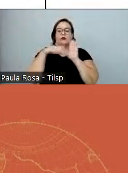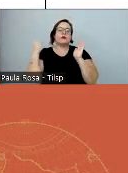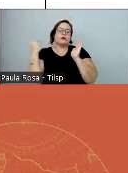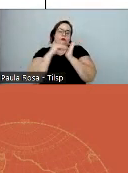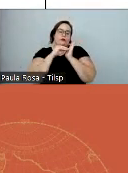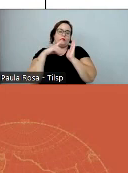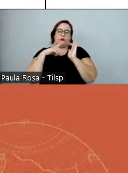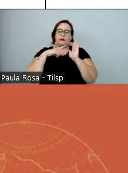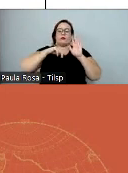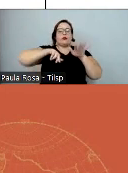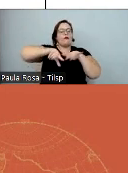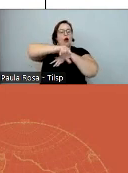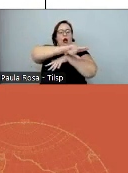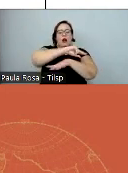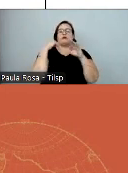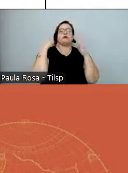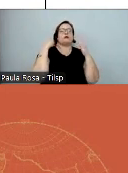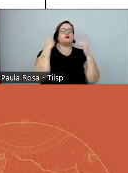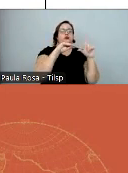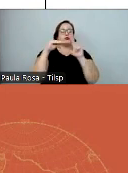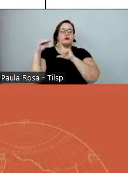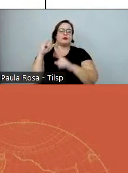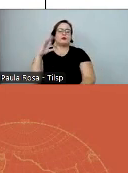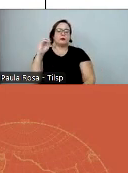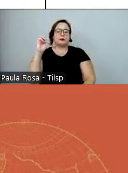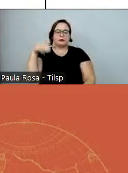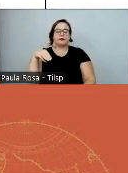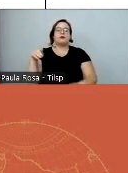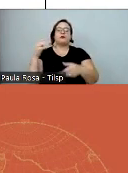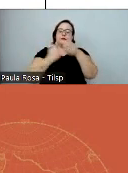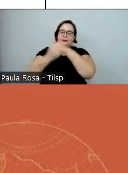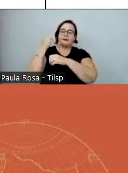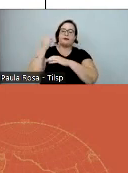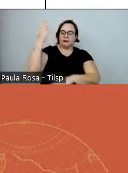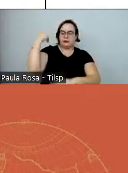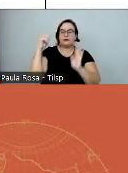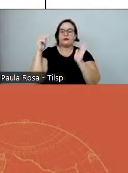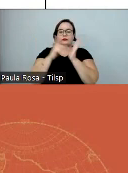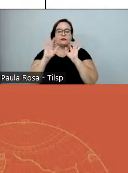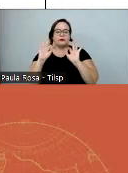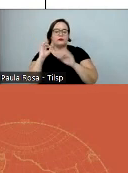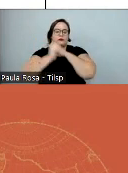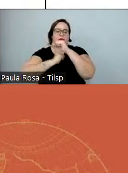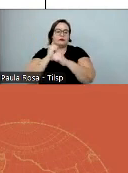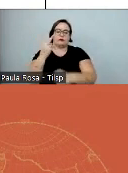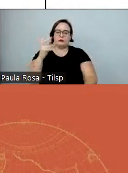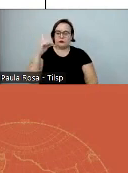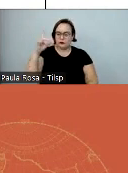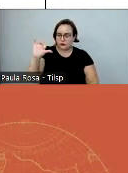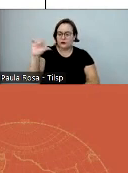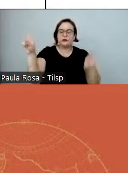de publicações que foi organizada pelo ícon e pelo hipofon nos anos anteriores né na verdade de 2019 até